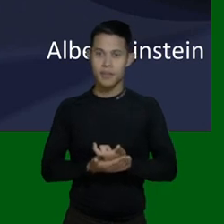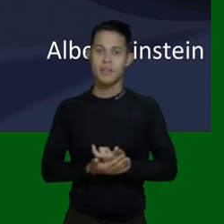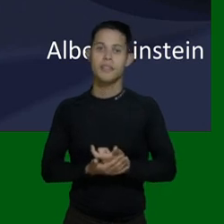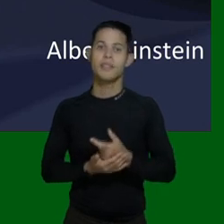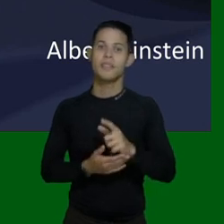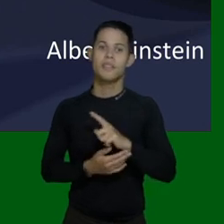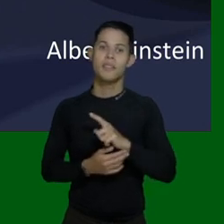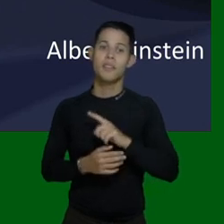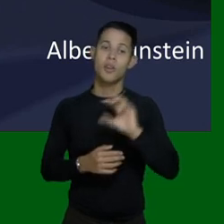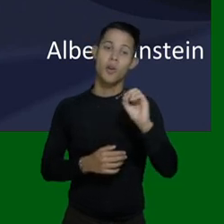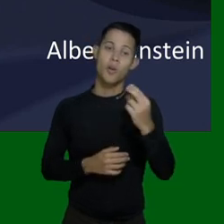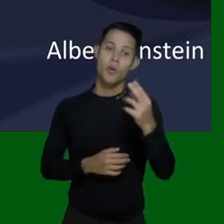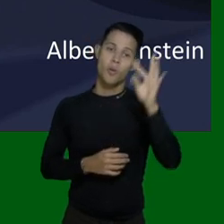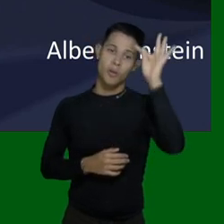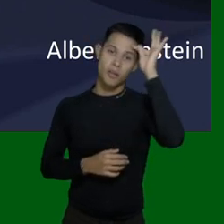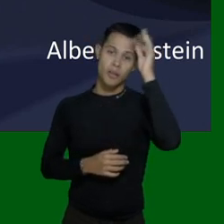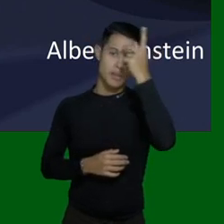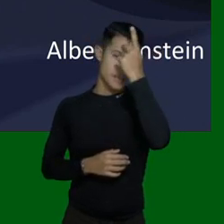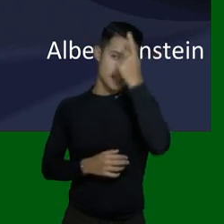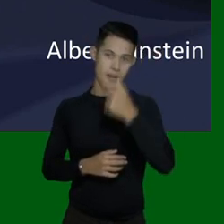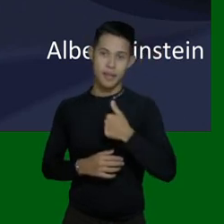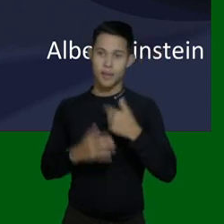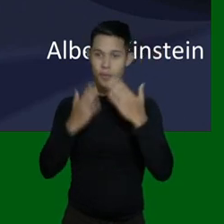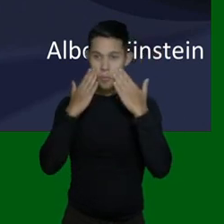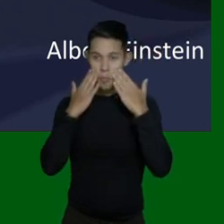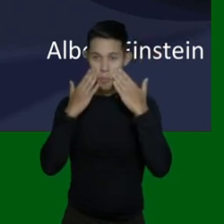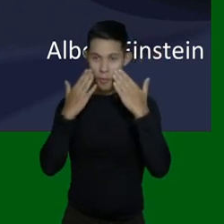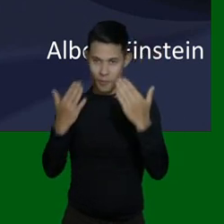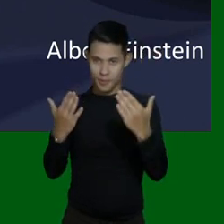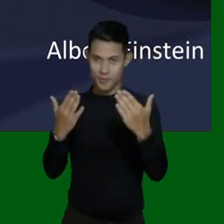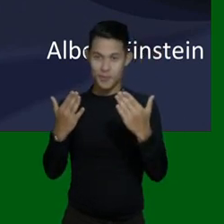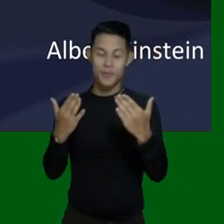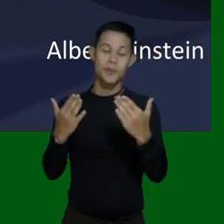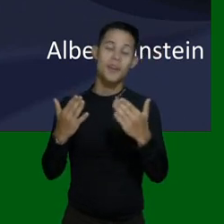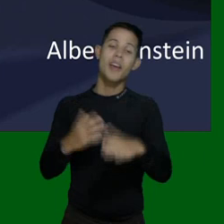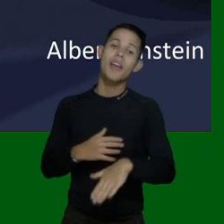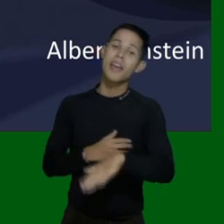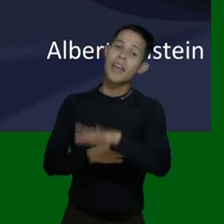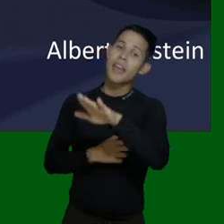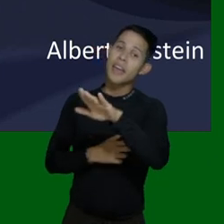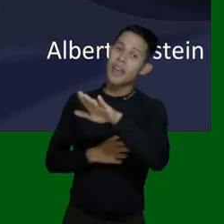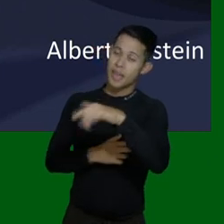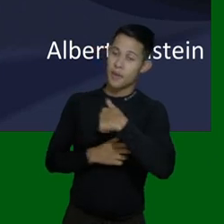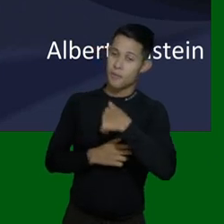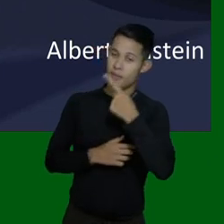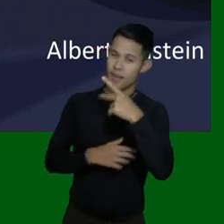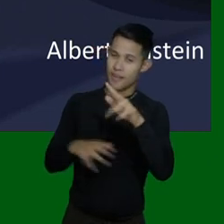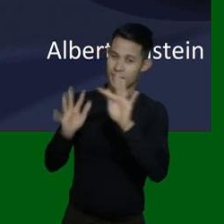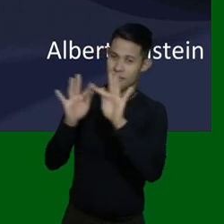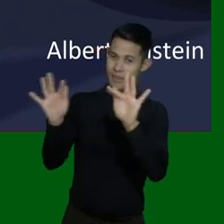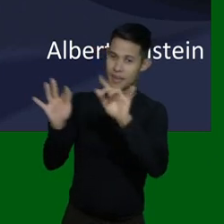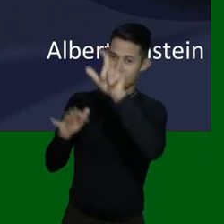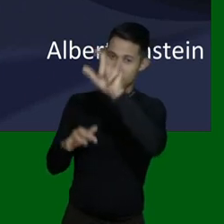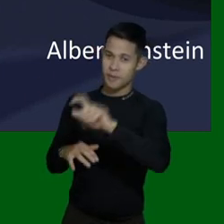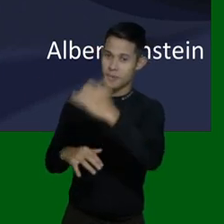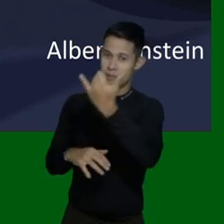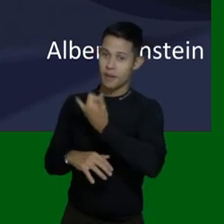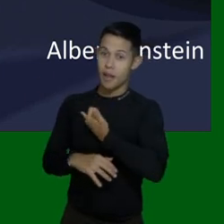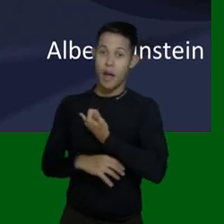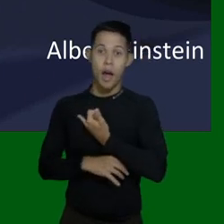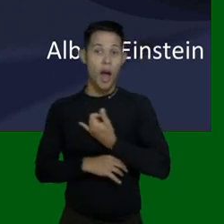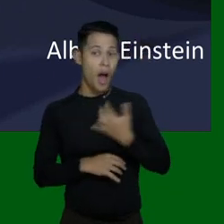TDH eu mostro para eles que tem TDH eu digo para eles eles assim é não é só eu não é uma coisa